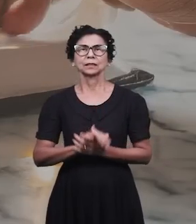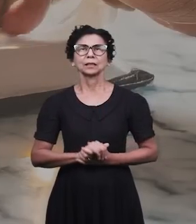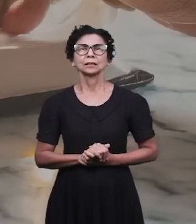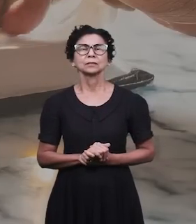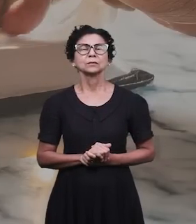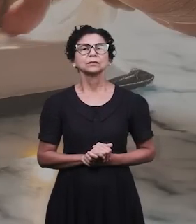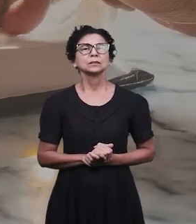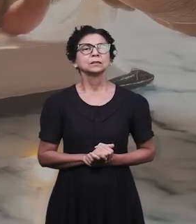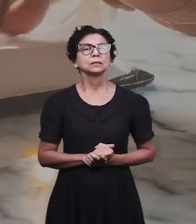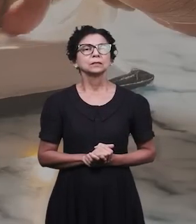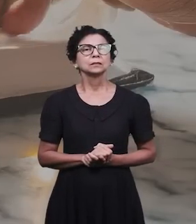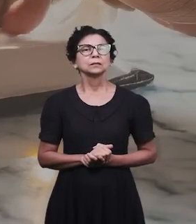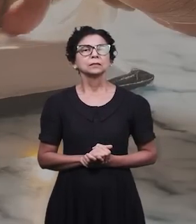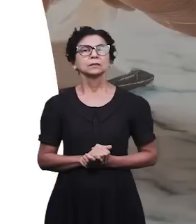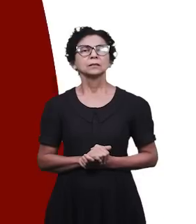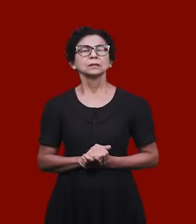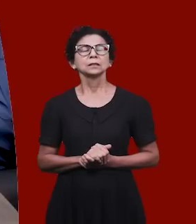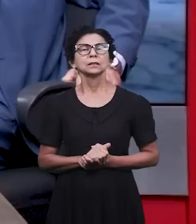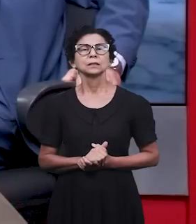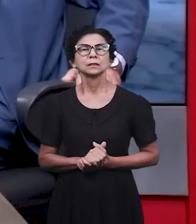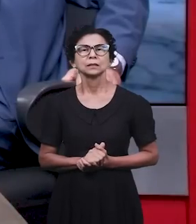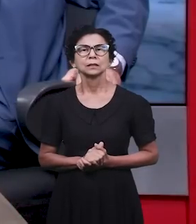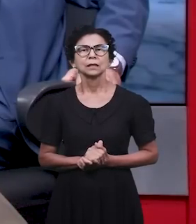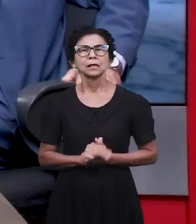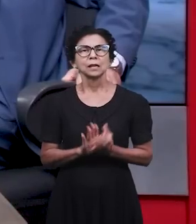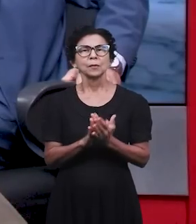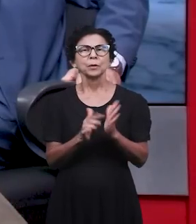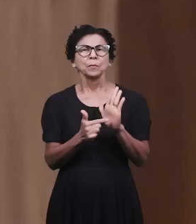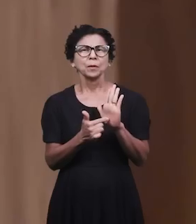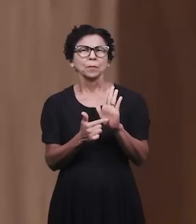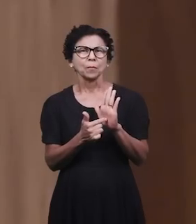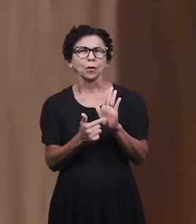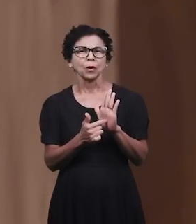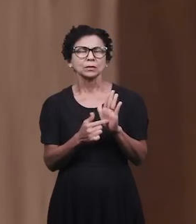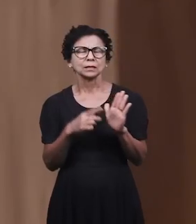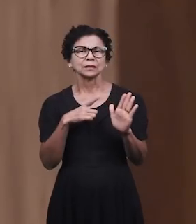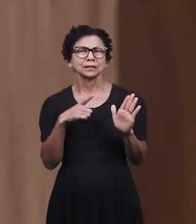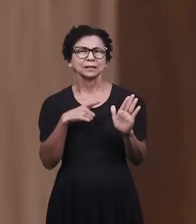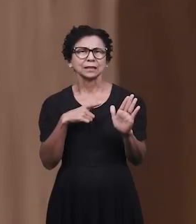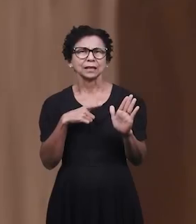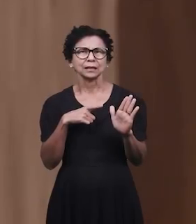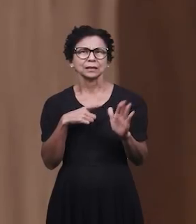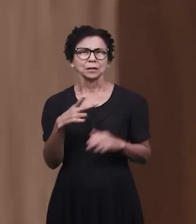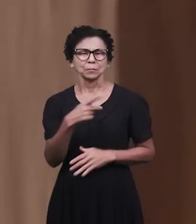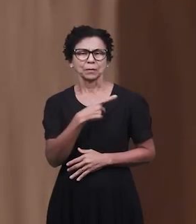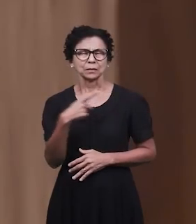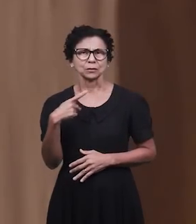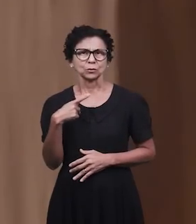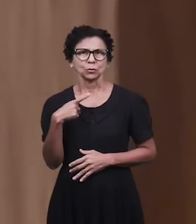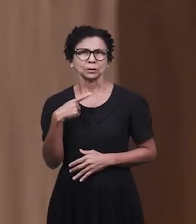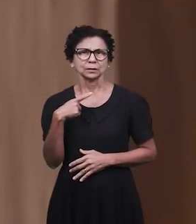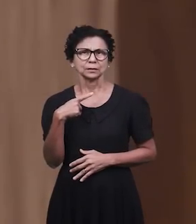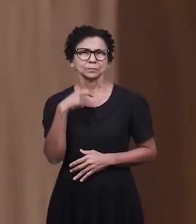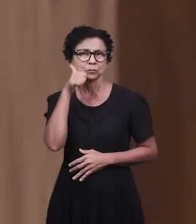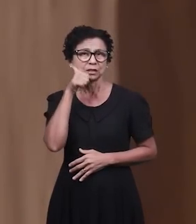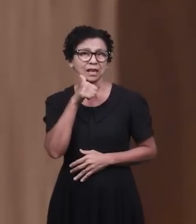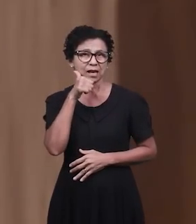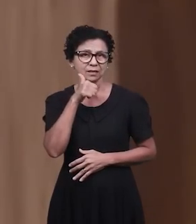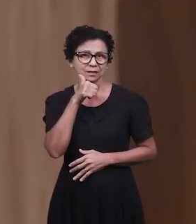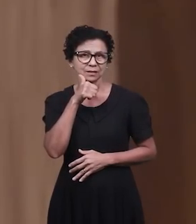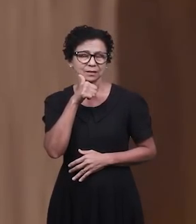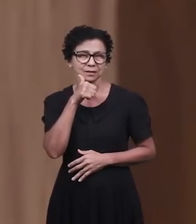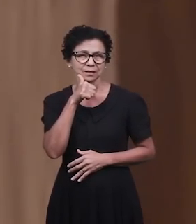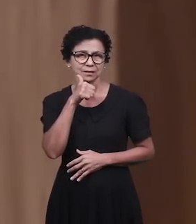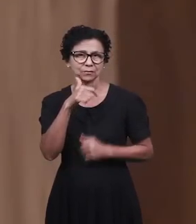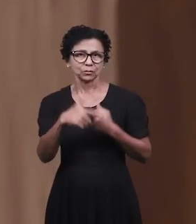Existem pastoras na Bíblia? Então, na verdade é o seguinte, não tem nenhuma referência às mulheres não, mas a referência é o seguinte, a Bíblia